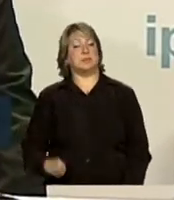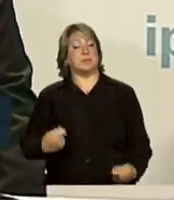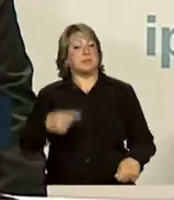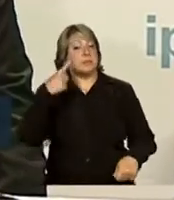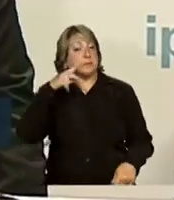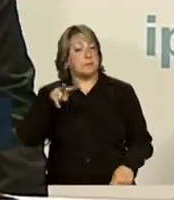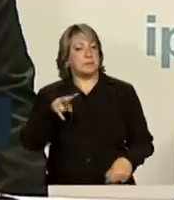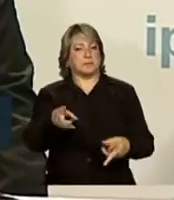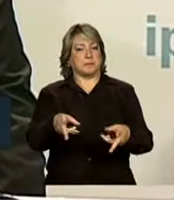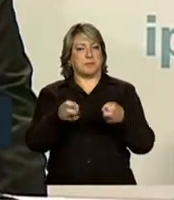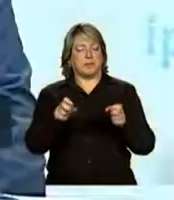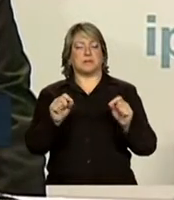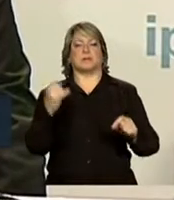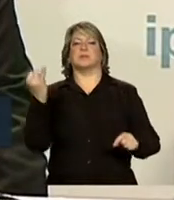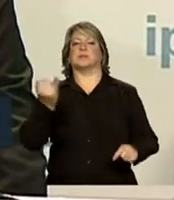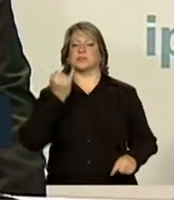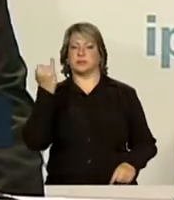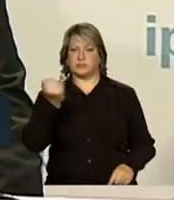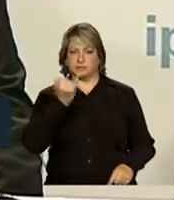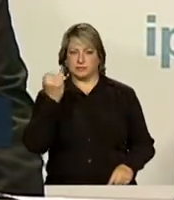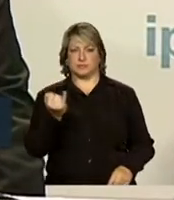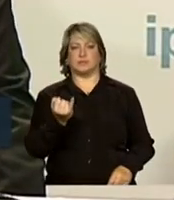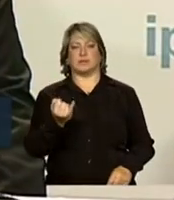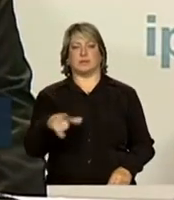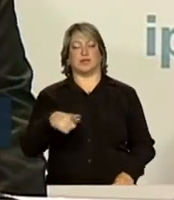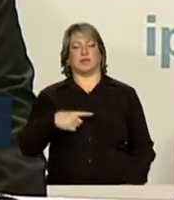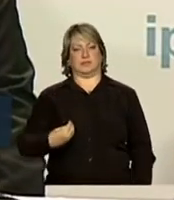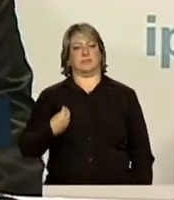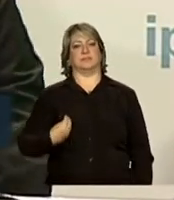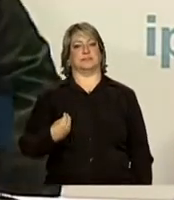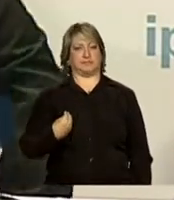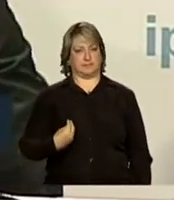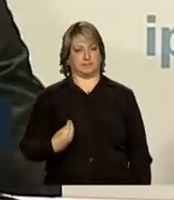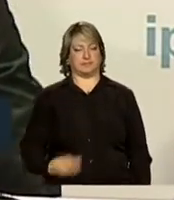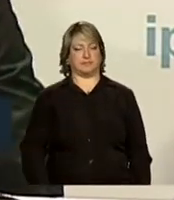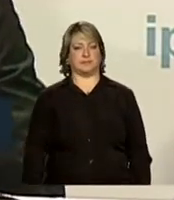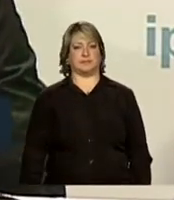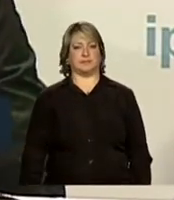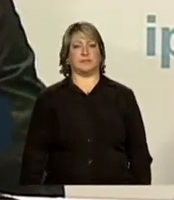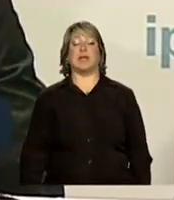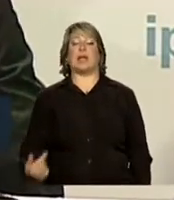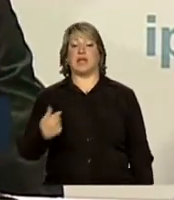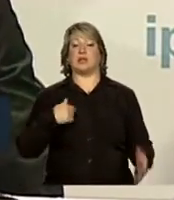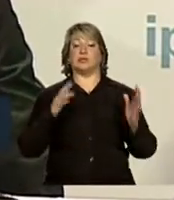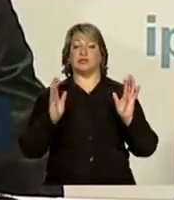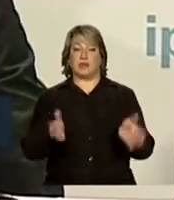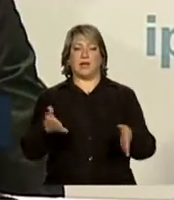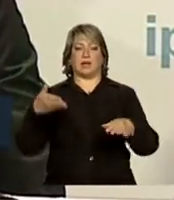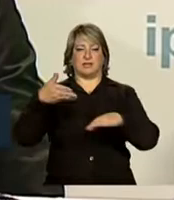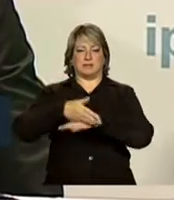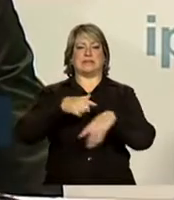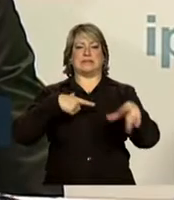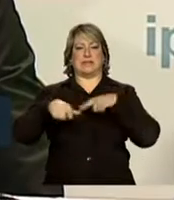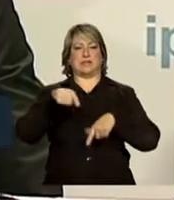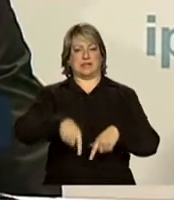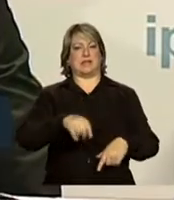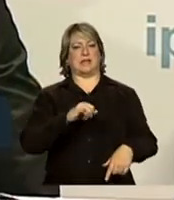perceber, que eu percebo a importância enquanto ele acontece. Fiz parte dessa casa